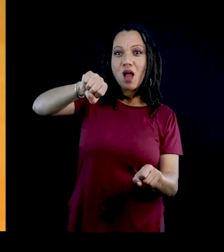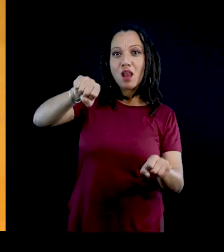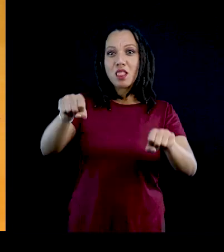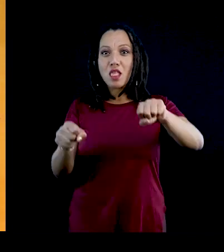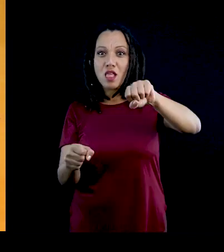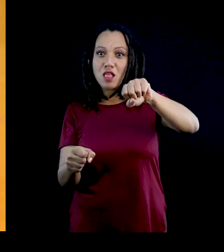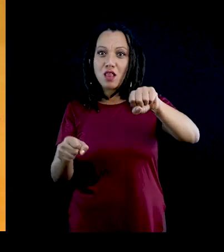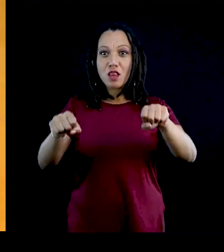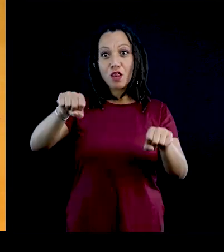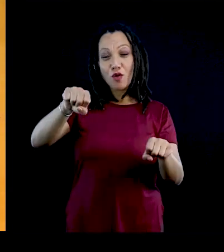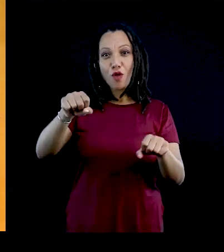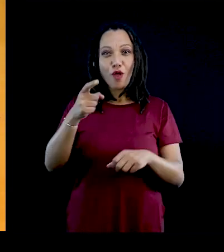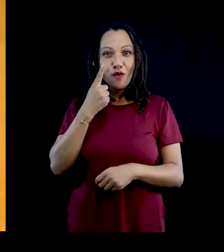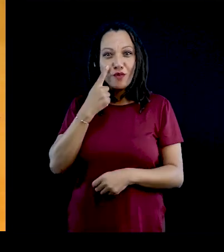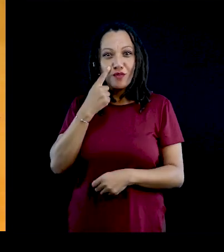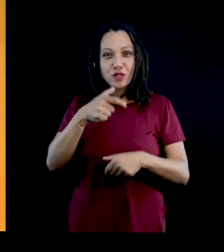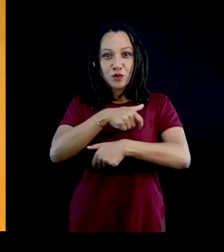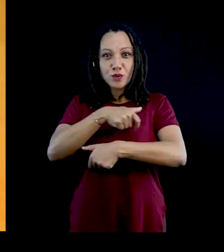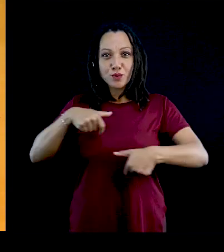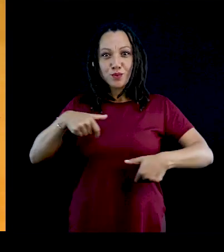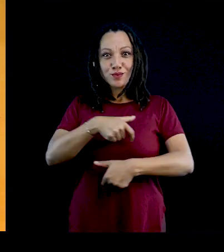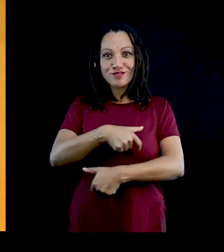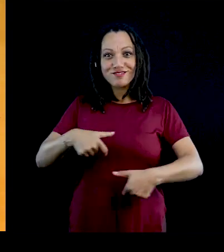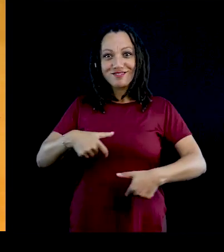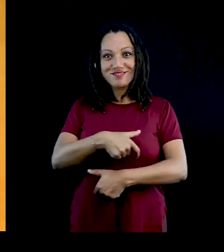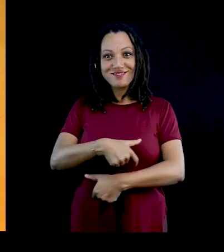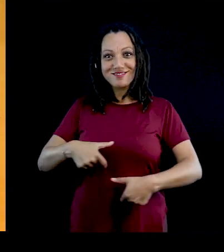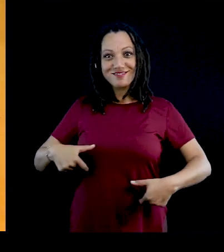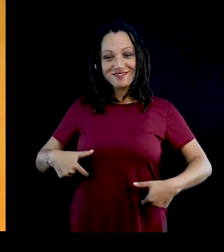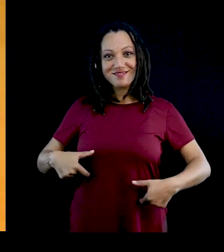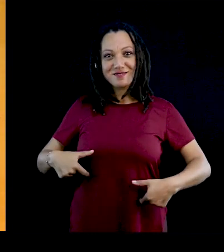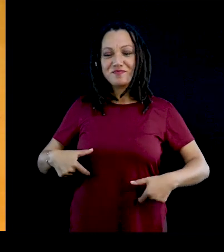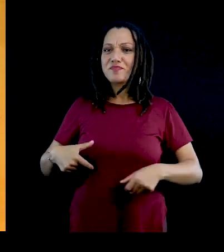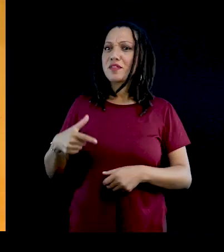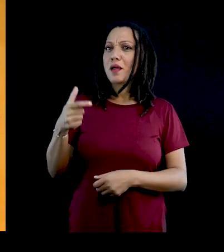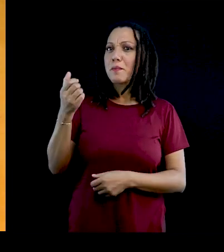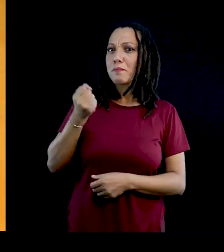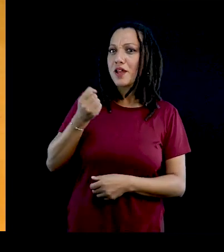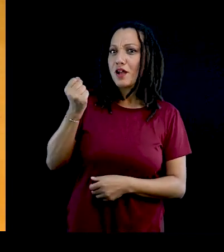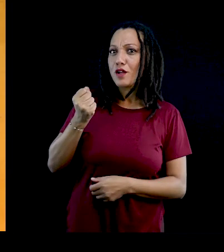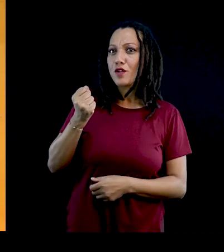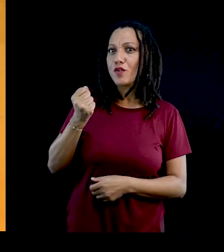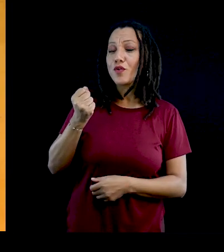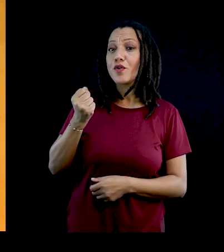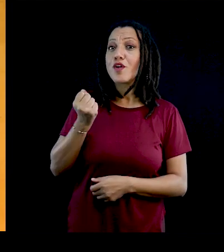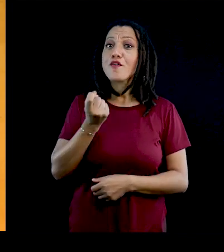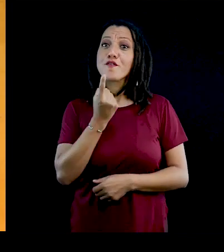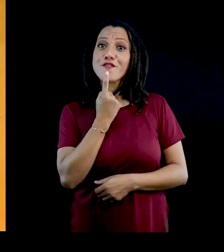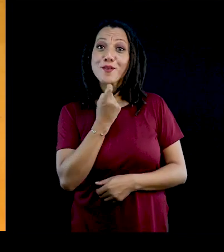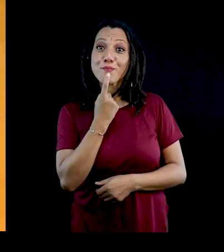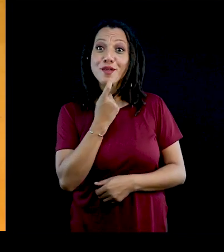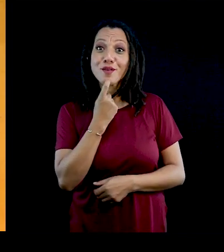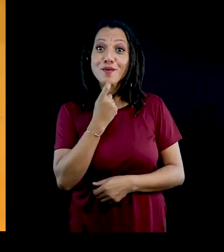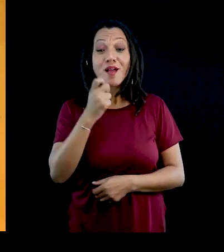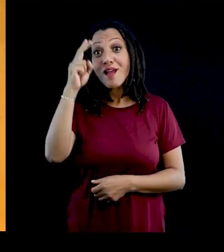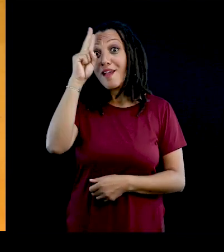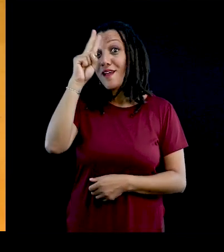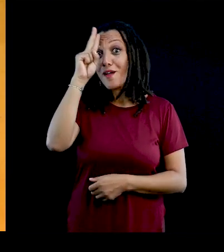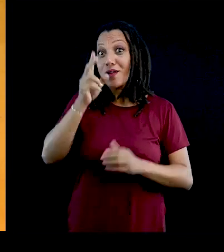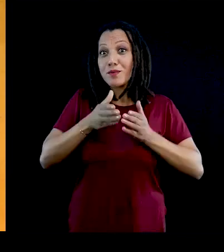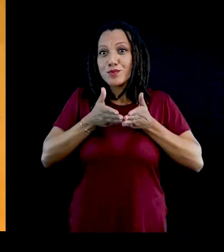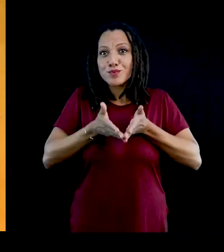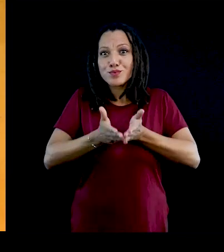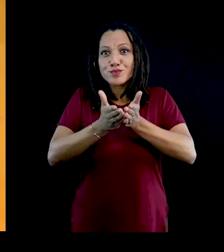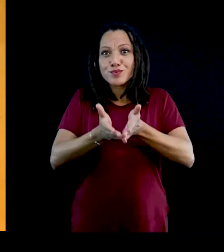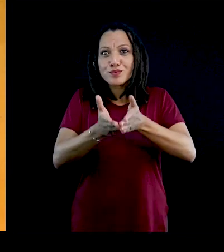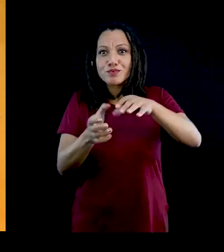que quando eu vejo essas camisetas listradas de branco e vermelho, me lembra marinheiros. Então eu vou fazer uma roupinha